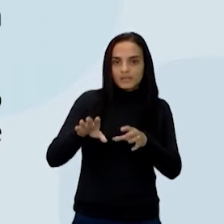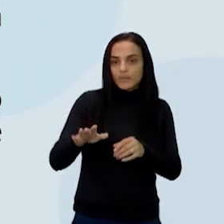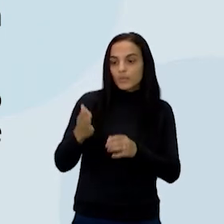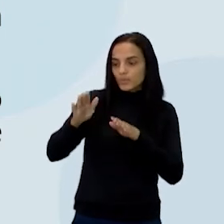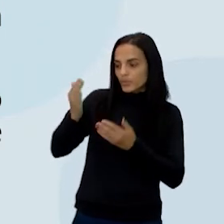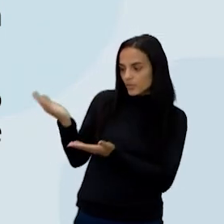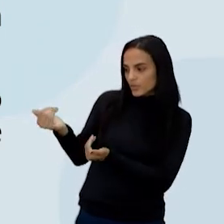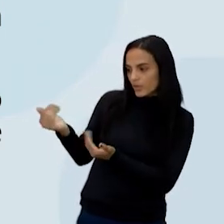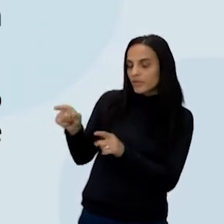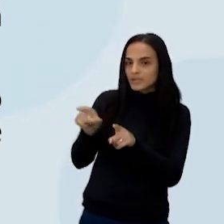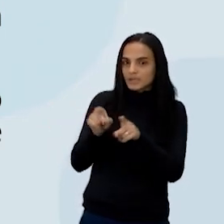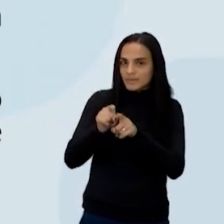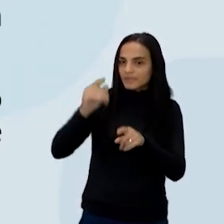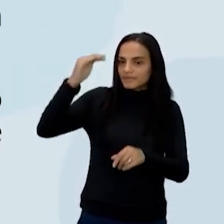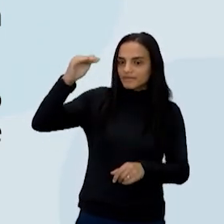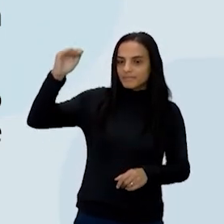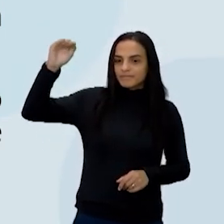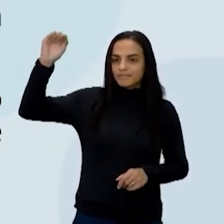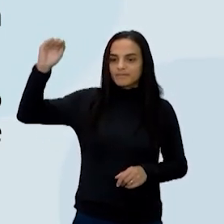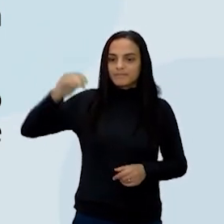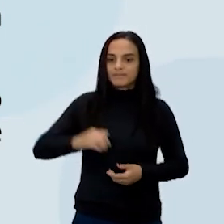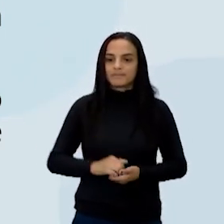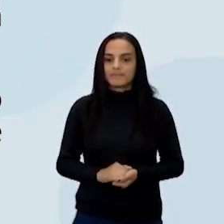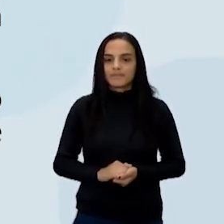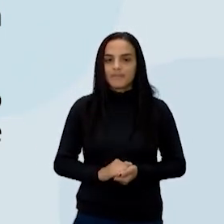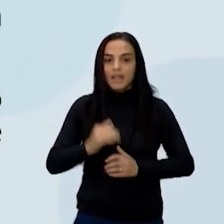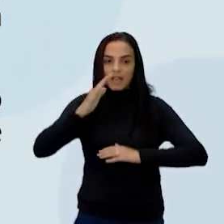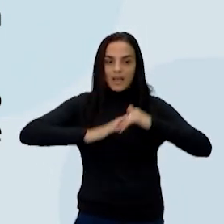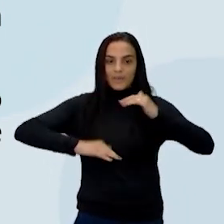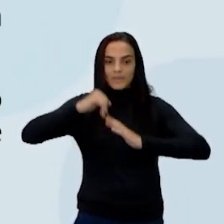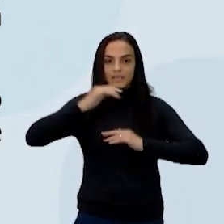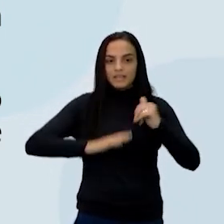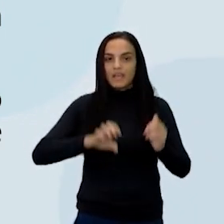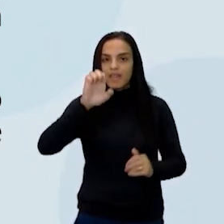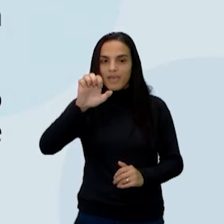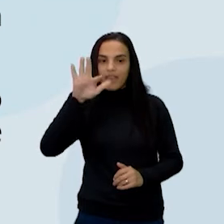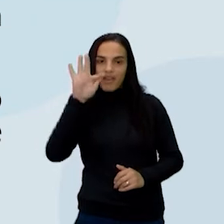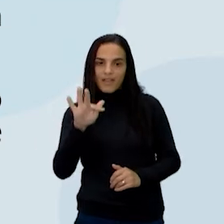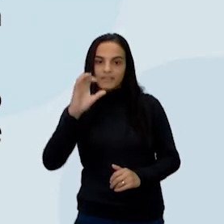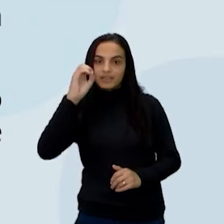Ensino fundamental, anos finais. Habilidade